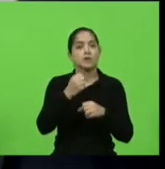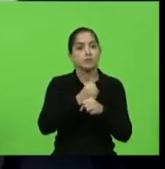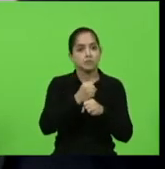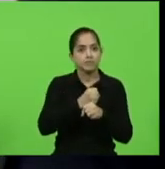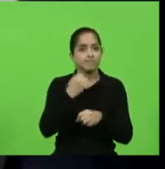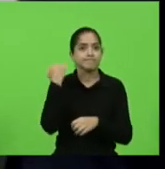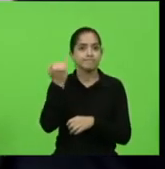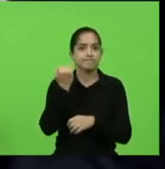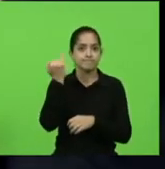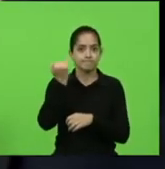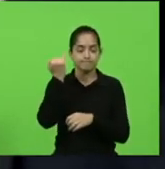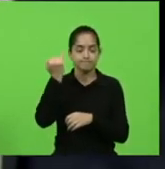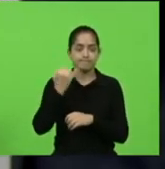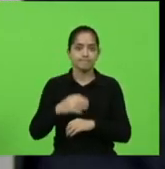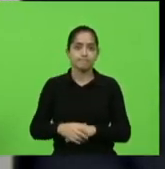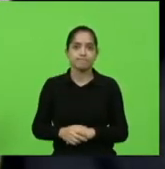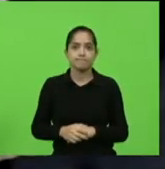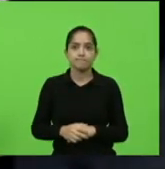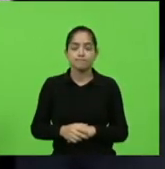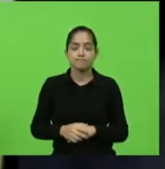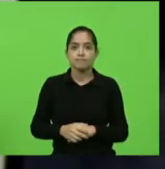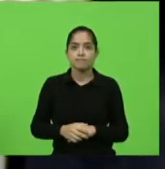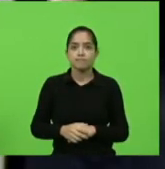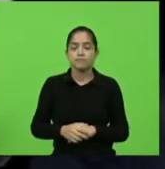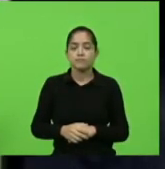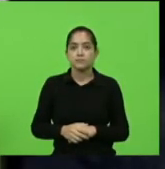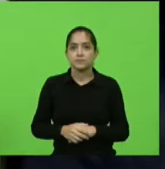importantíssima e que